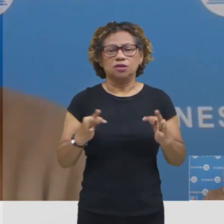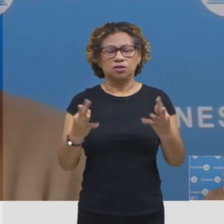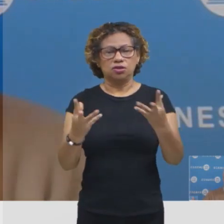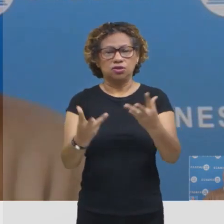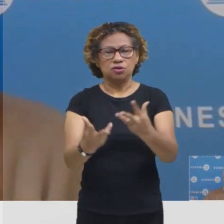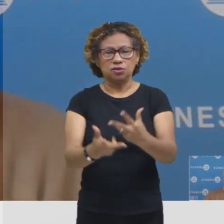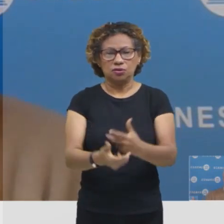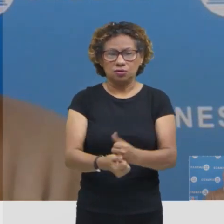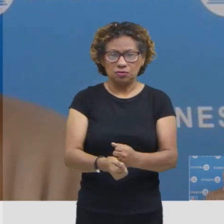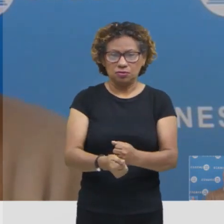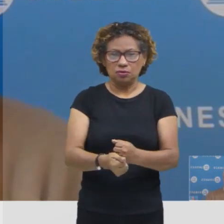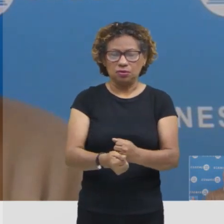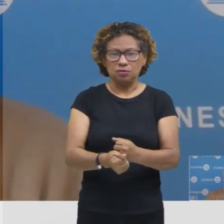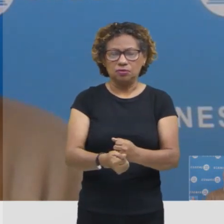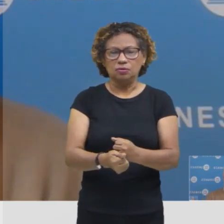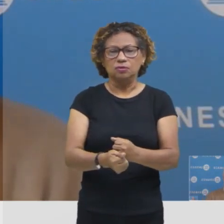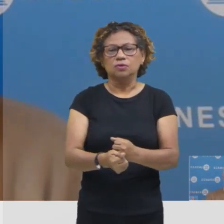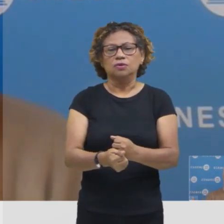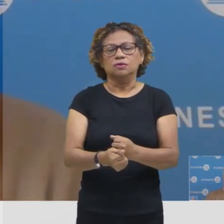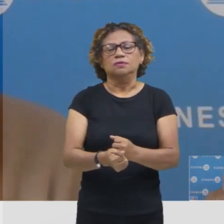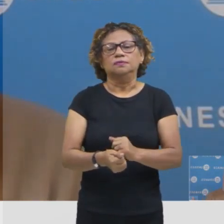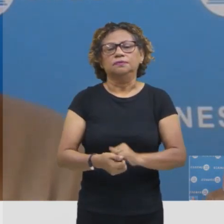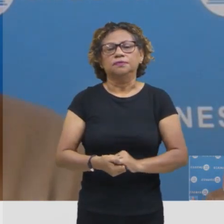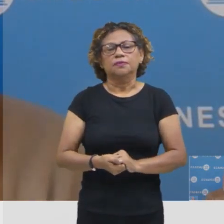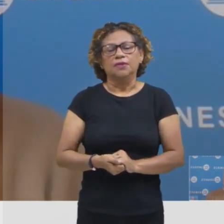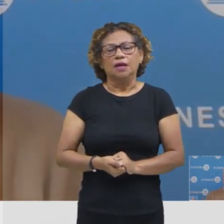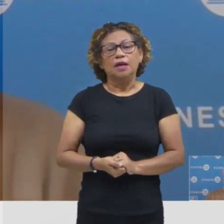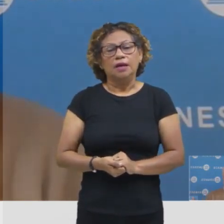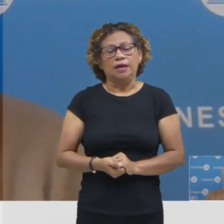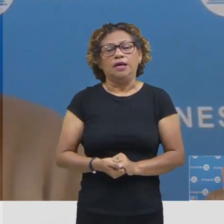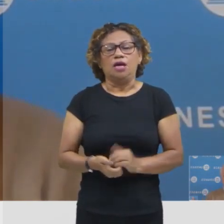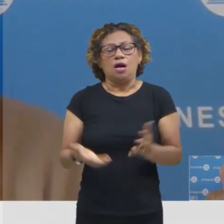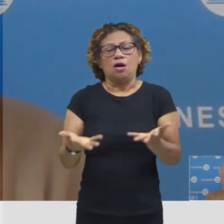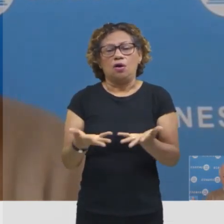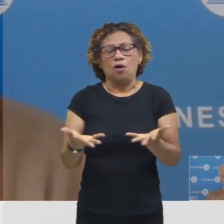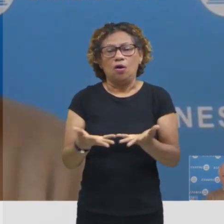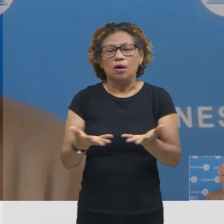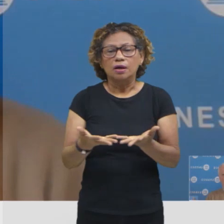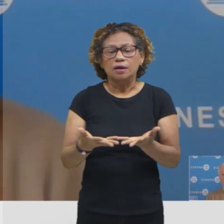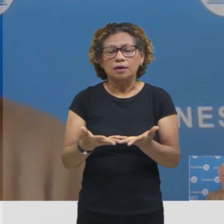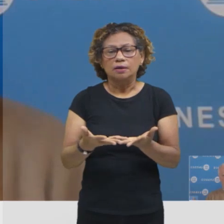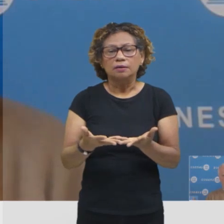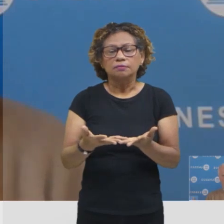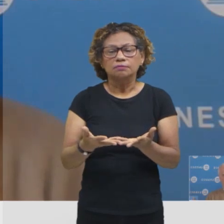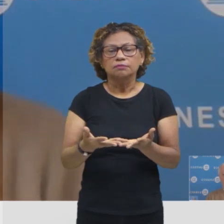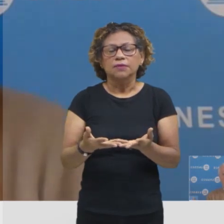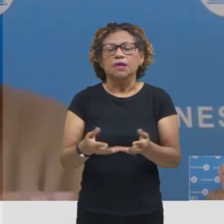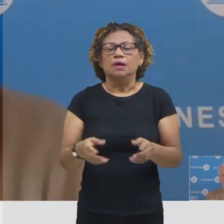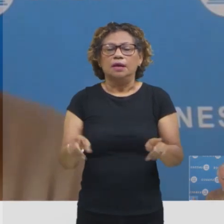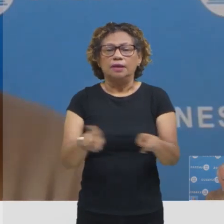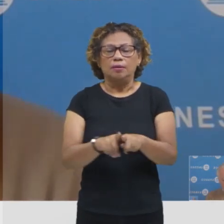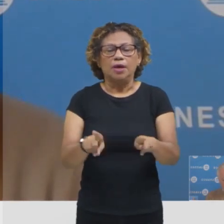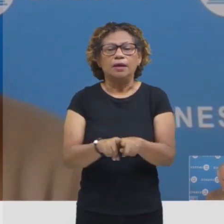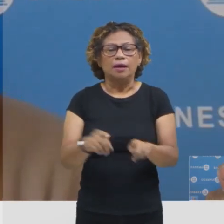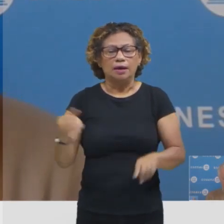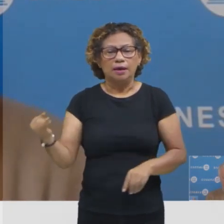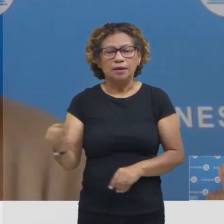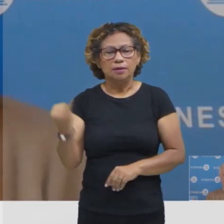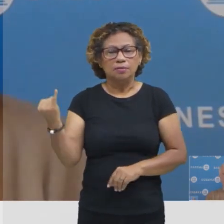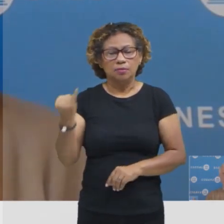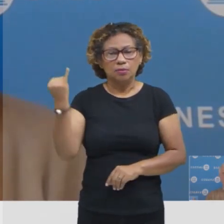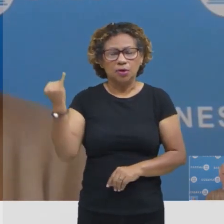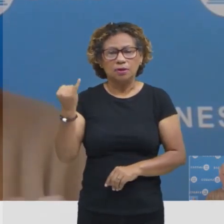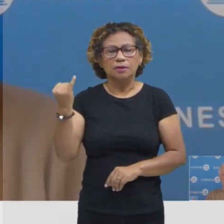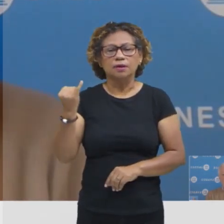níveis que sejam adequados. E aqui cabe também um papel muito importante às